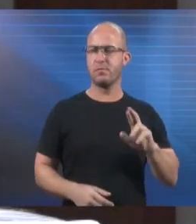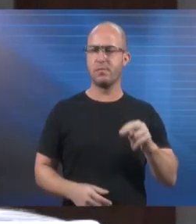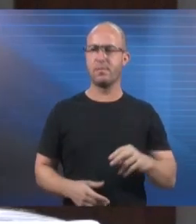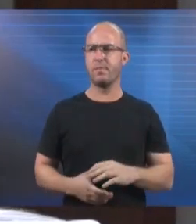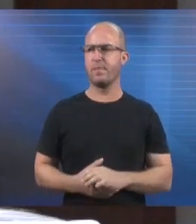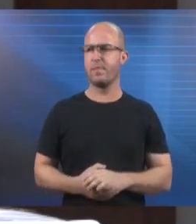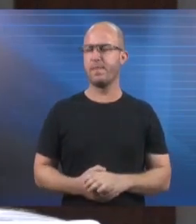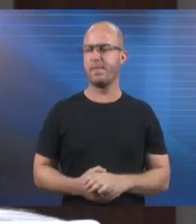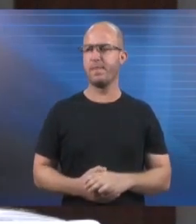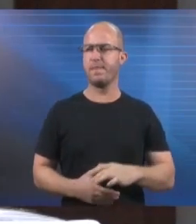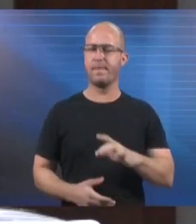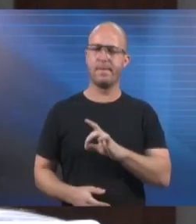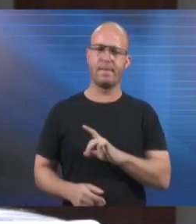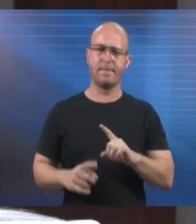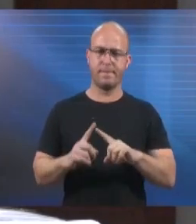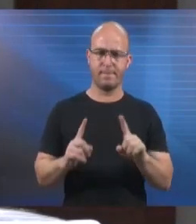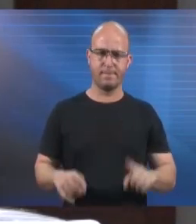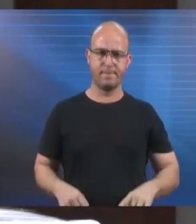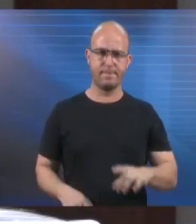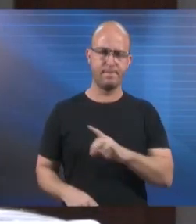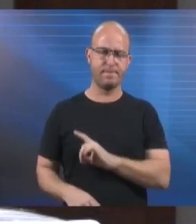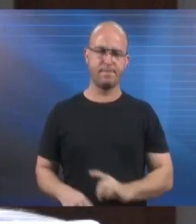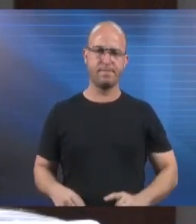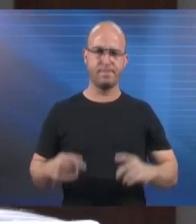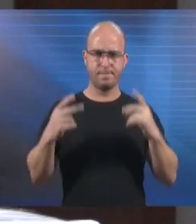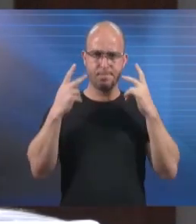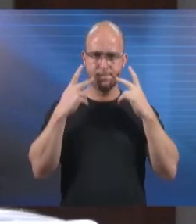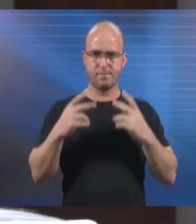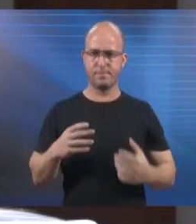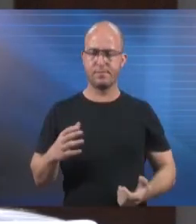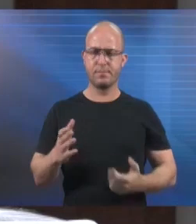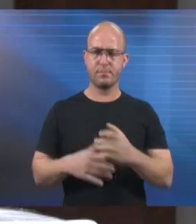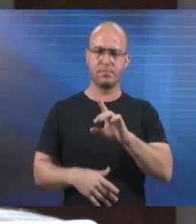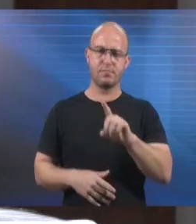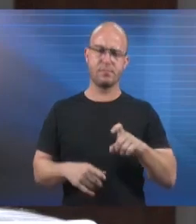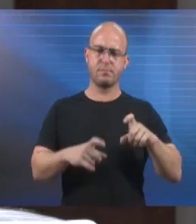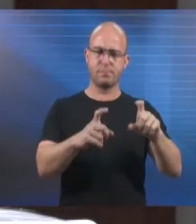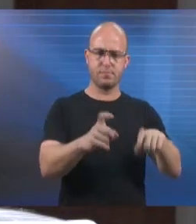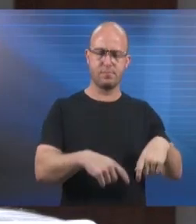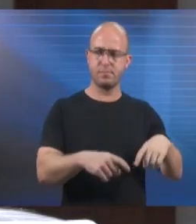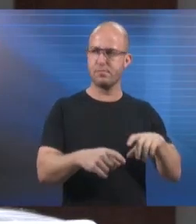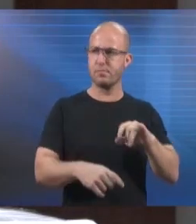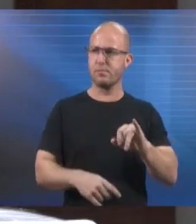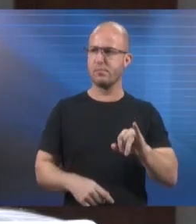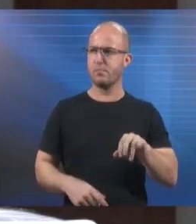Grande do Norte iniciativa projeto de lei Deputado Hermano institui o dia da Agricultura